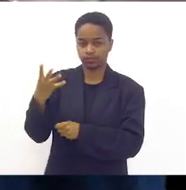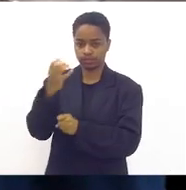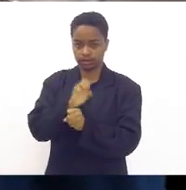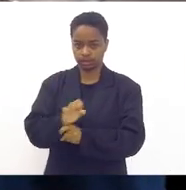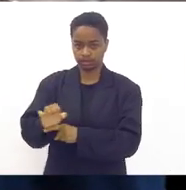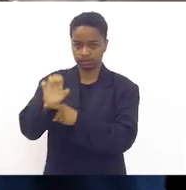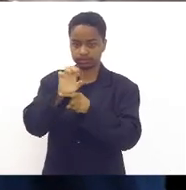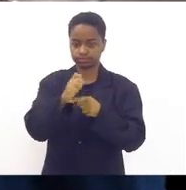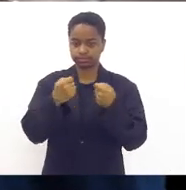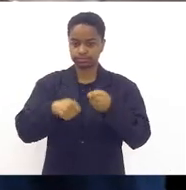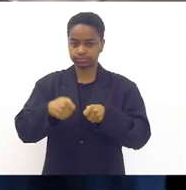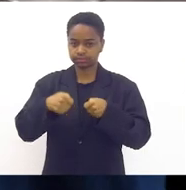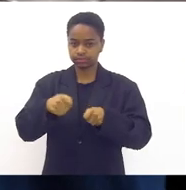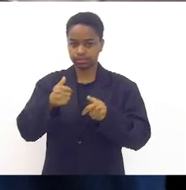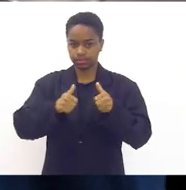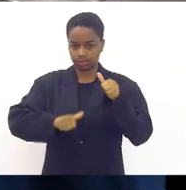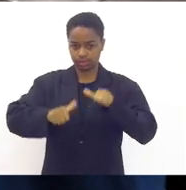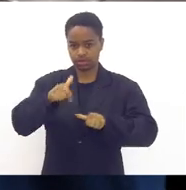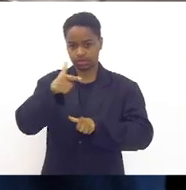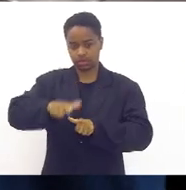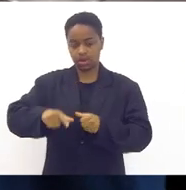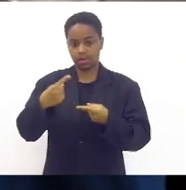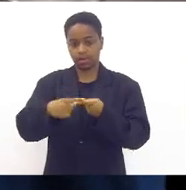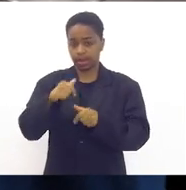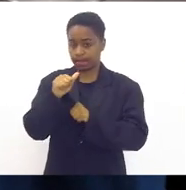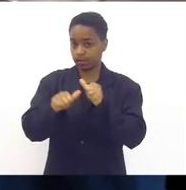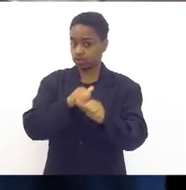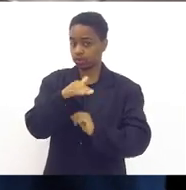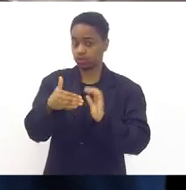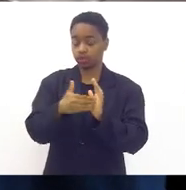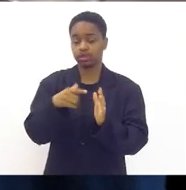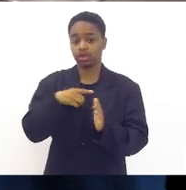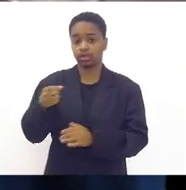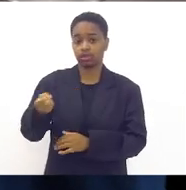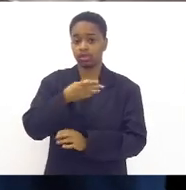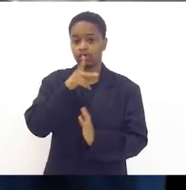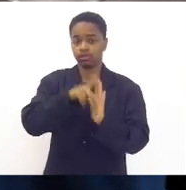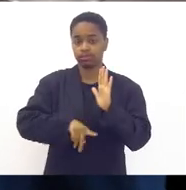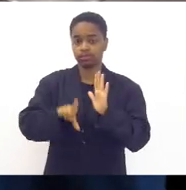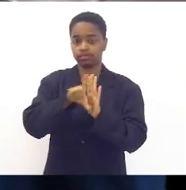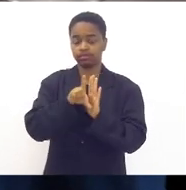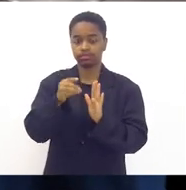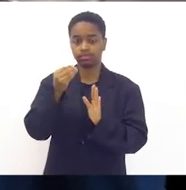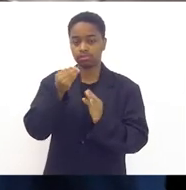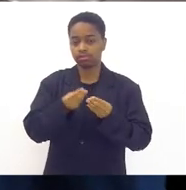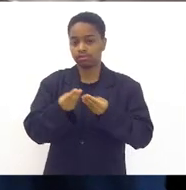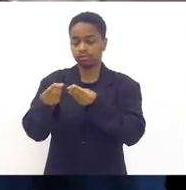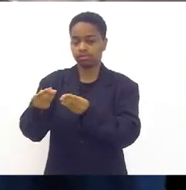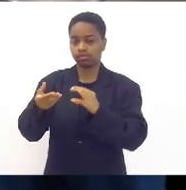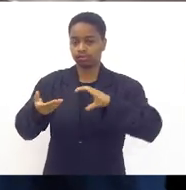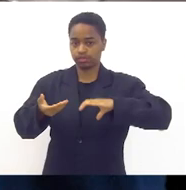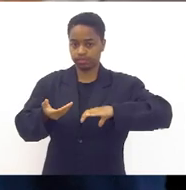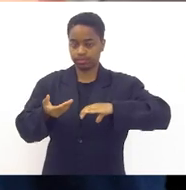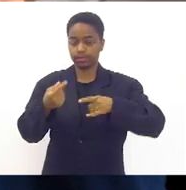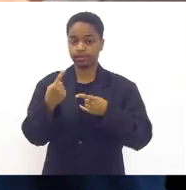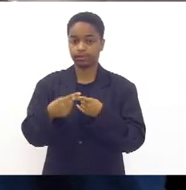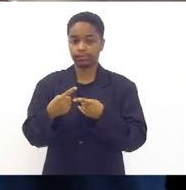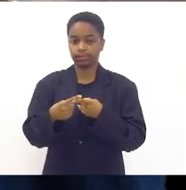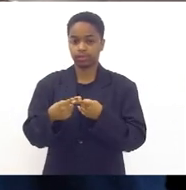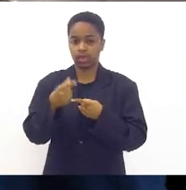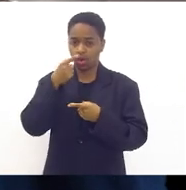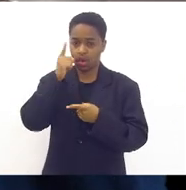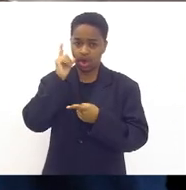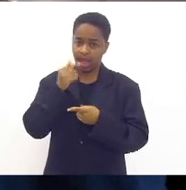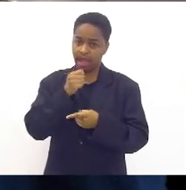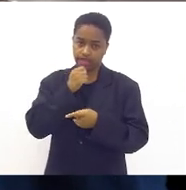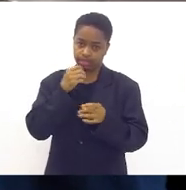ser revistos, porque mudou todas as condições, que vão mandar um novo projeto de lei para o Congresso Nacional, que até pelo menos ontem não